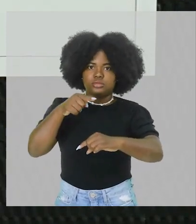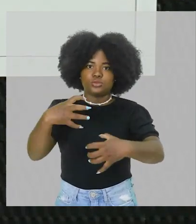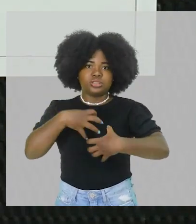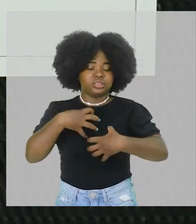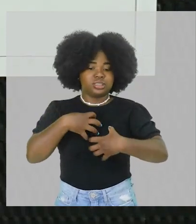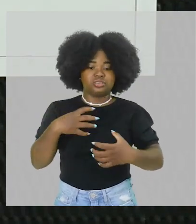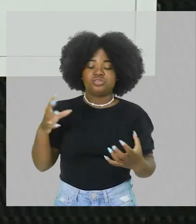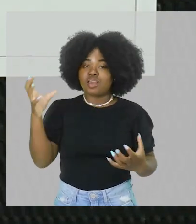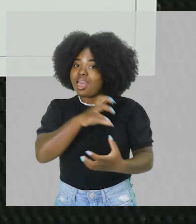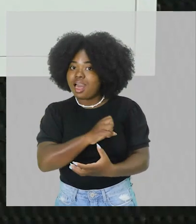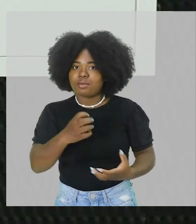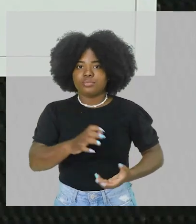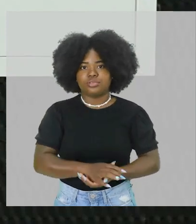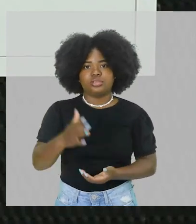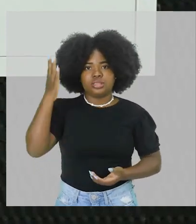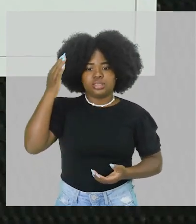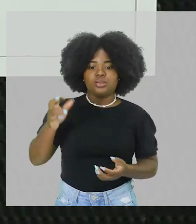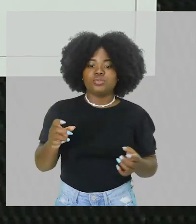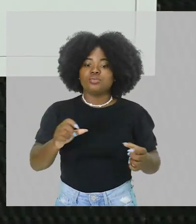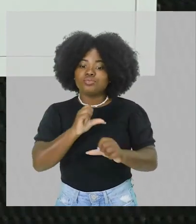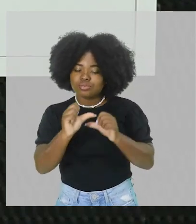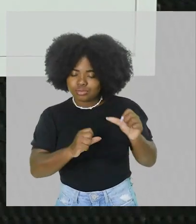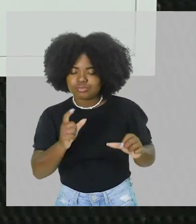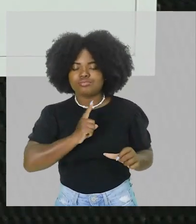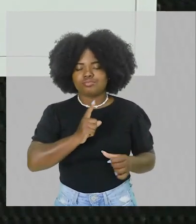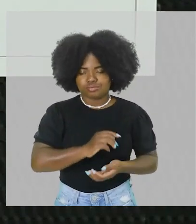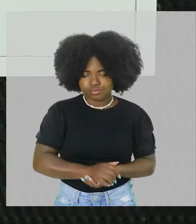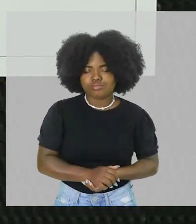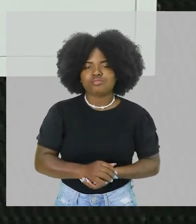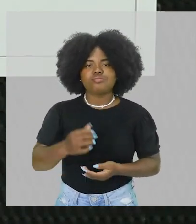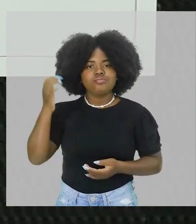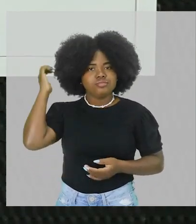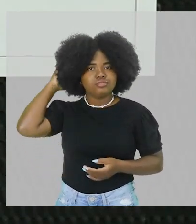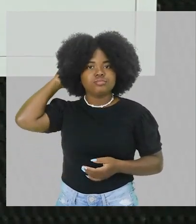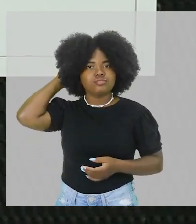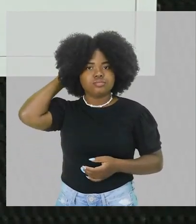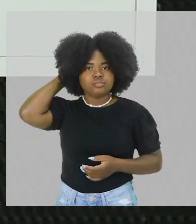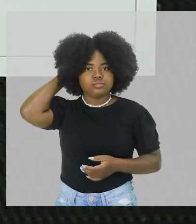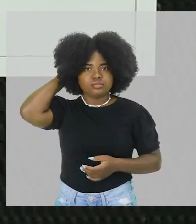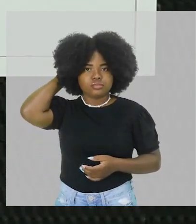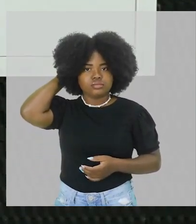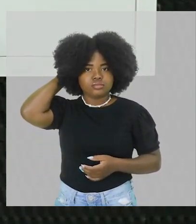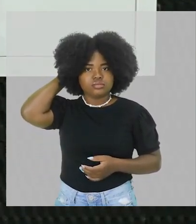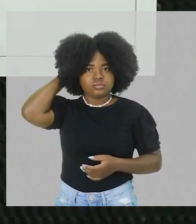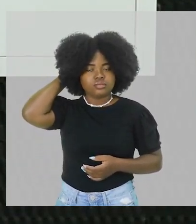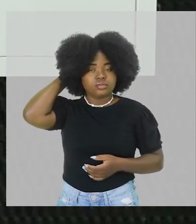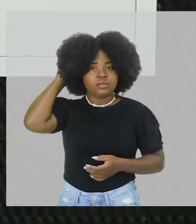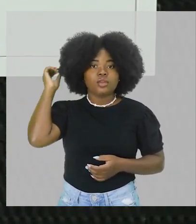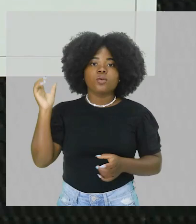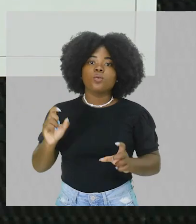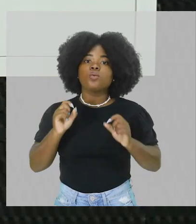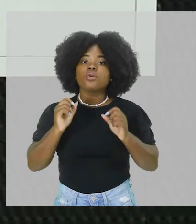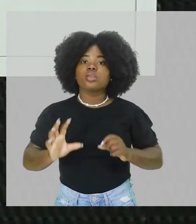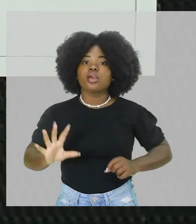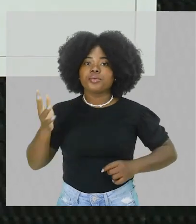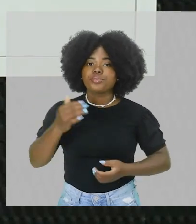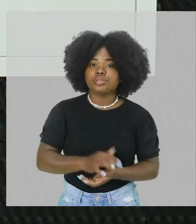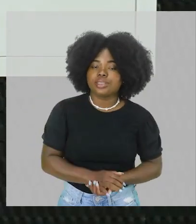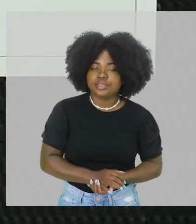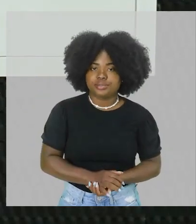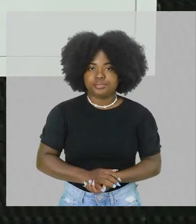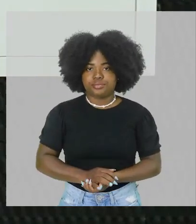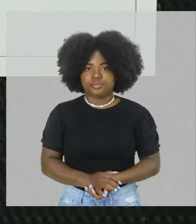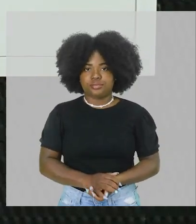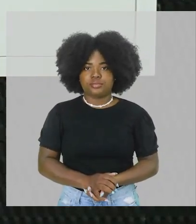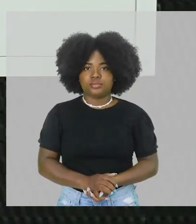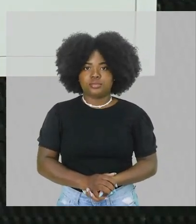rápido e isso gera ali o fenômeno que nós conhecemos como corrente elétrica alternada. Certo? O que é que vai fazer nesse tratamento? O que é que isso